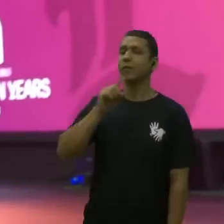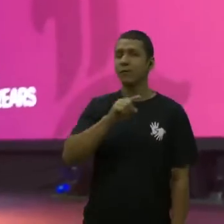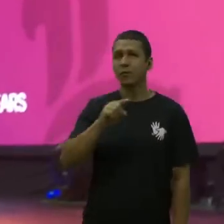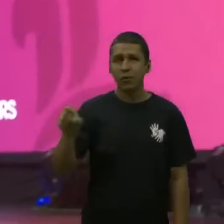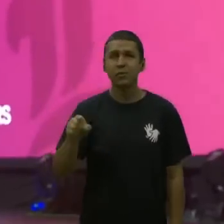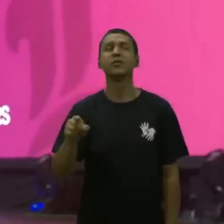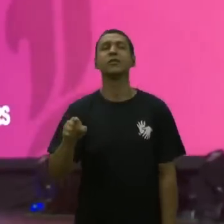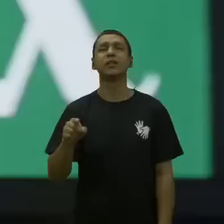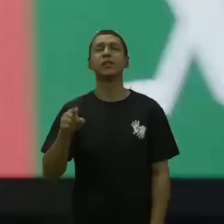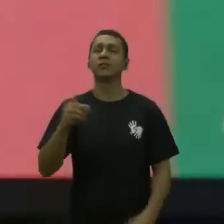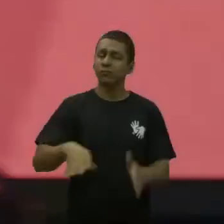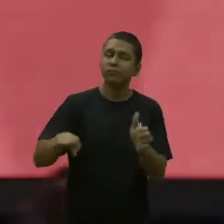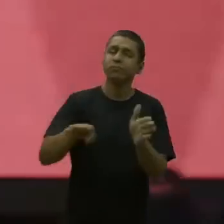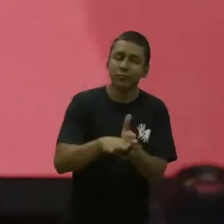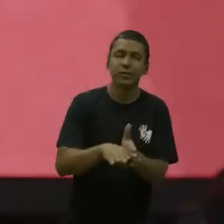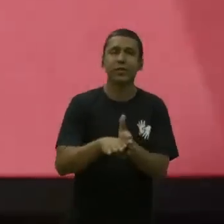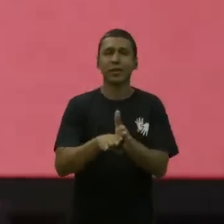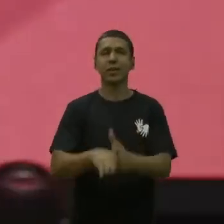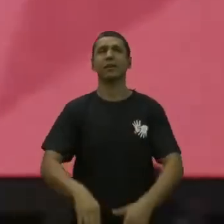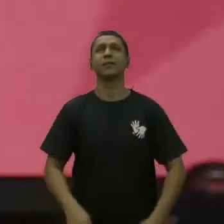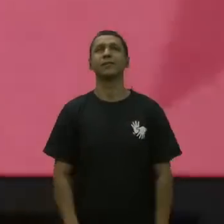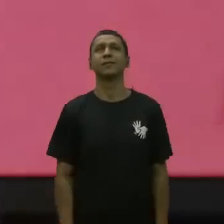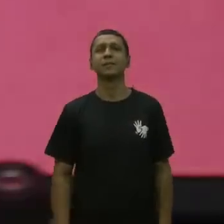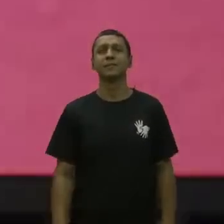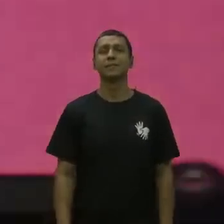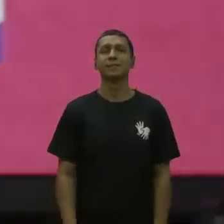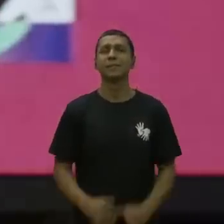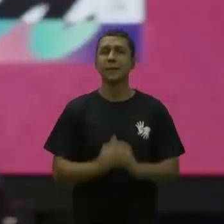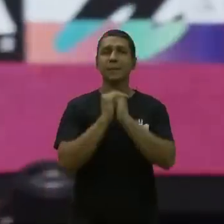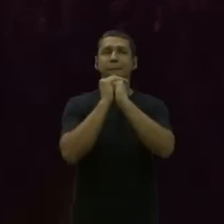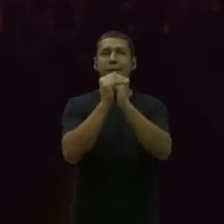você vai chegar.